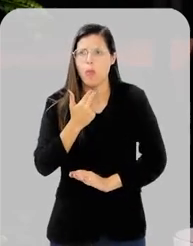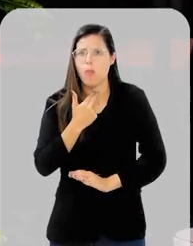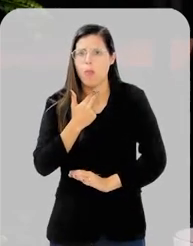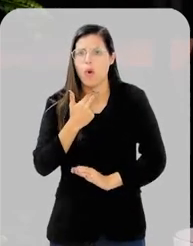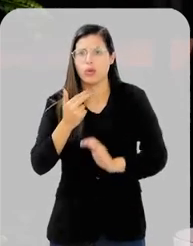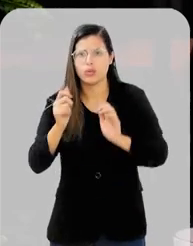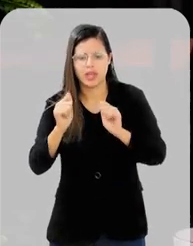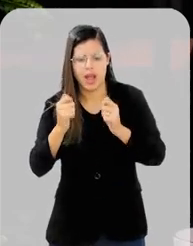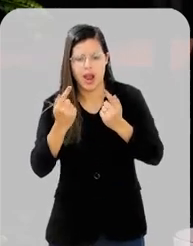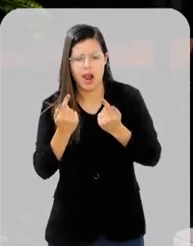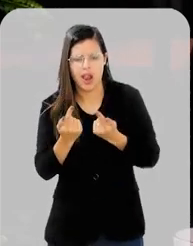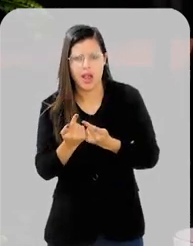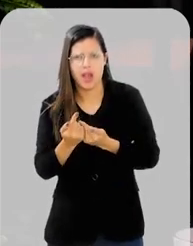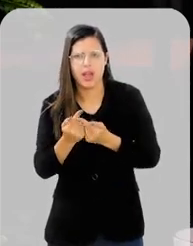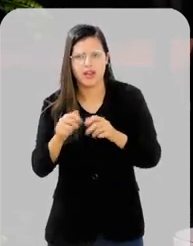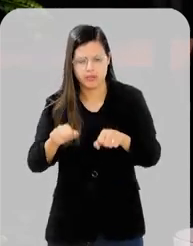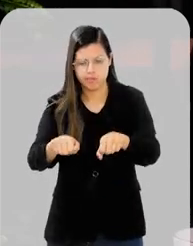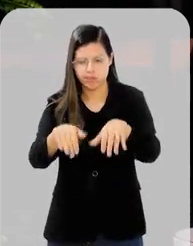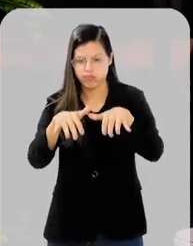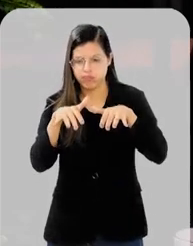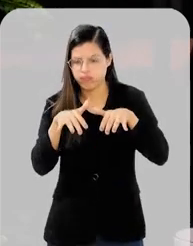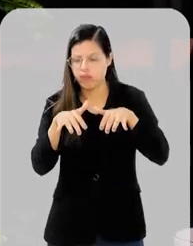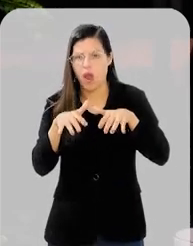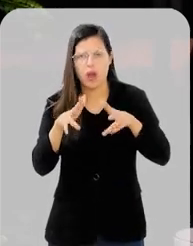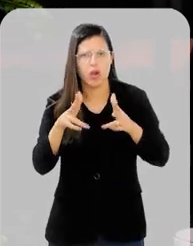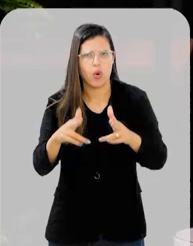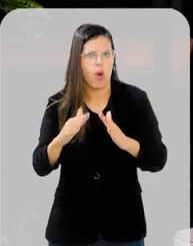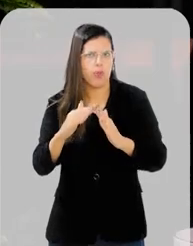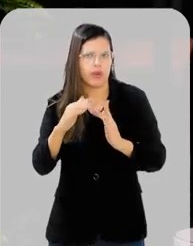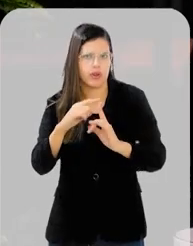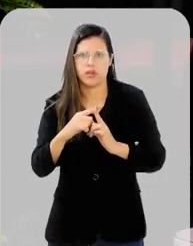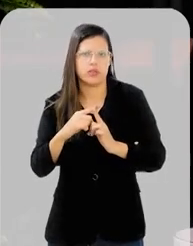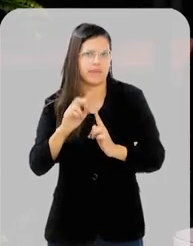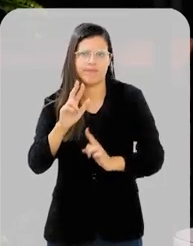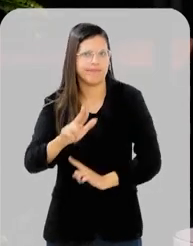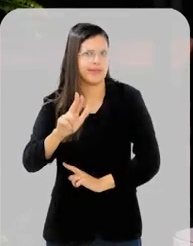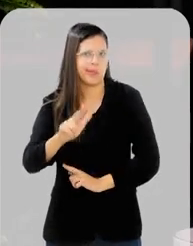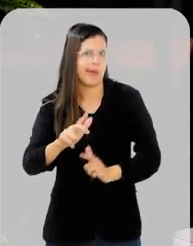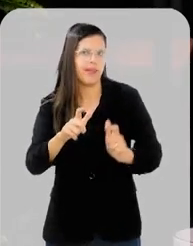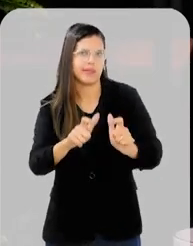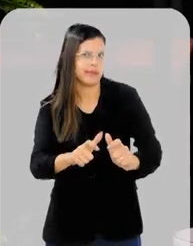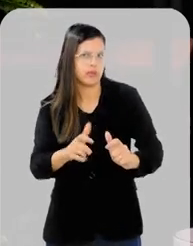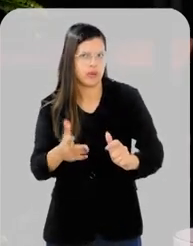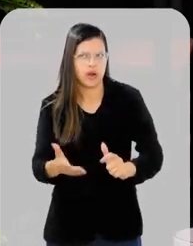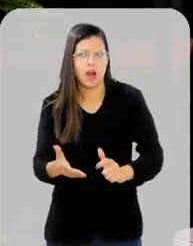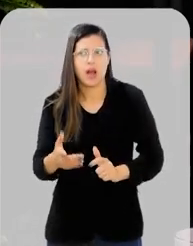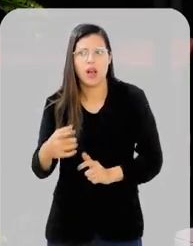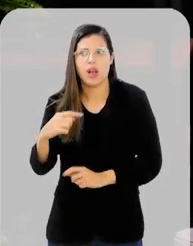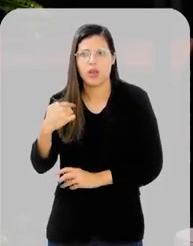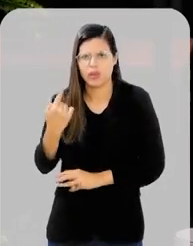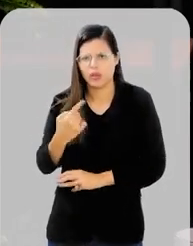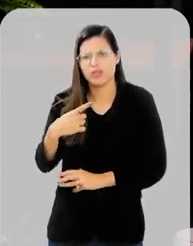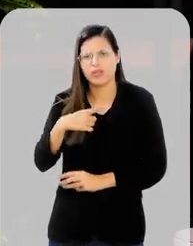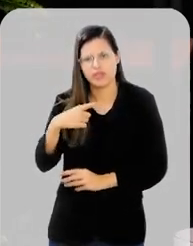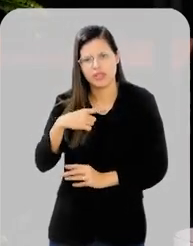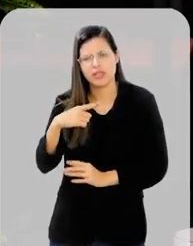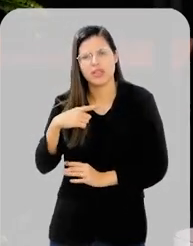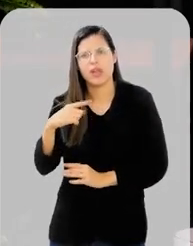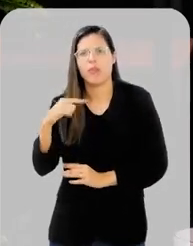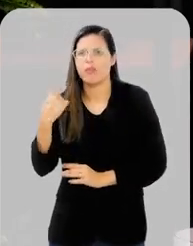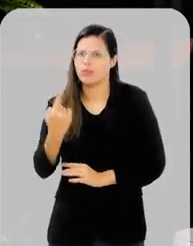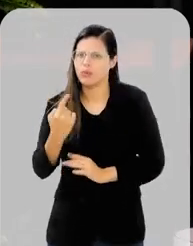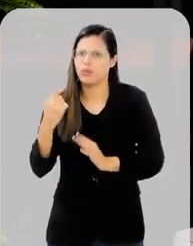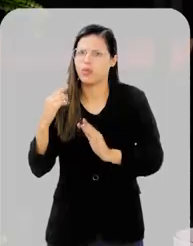o púlpito da da da Assembleia como o púlpito da igreja porque isto não é lugar para isso né nós fazemos o nosso culto nós temos a